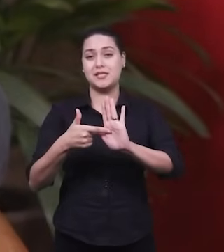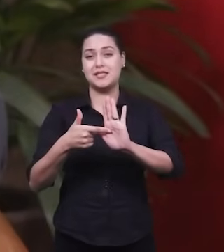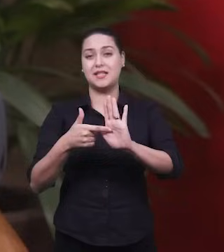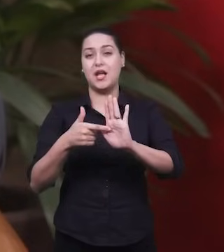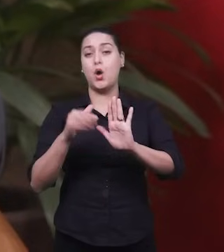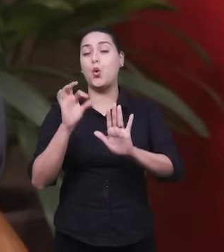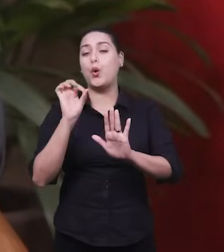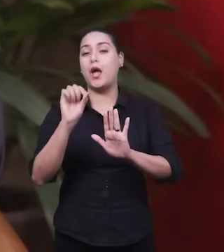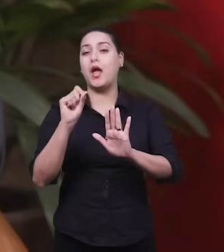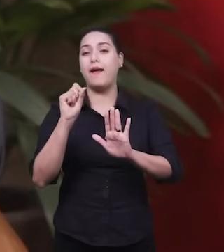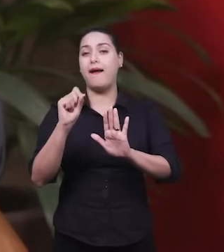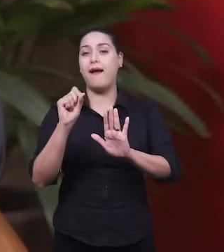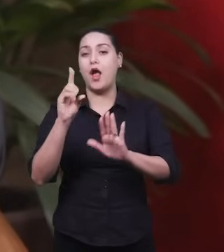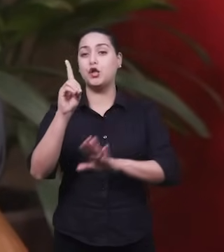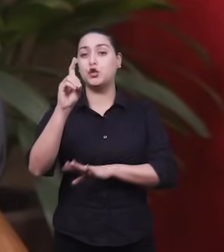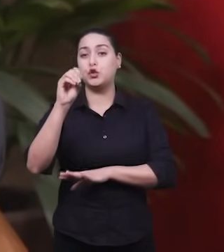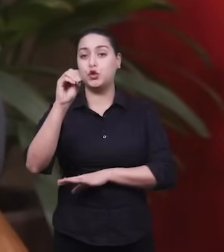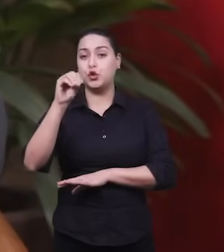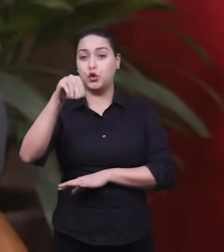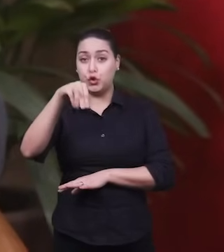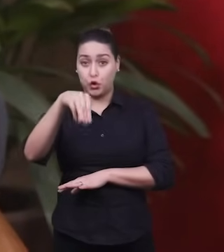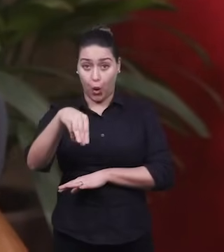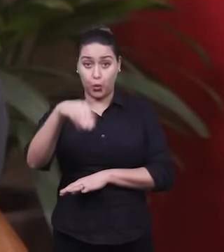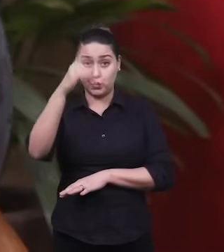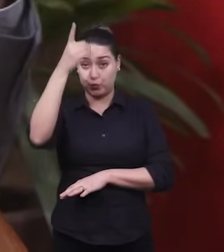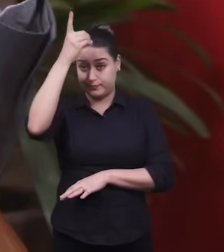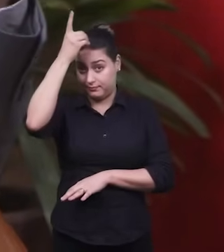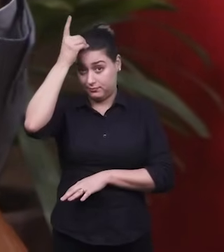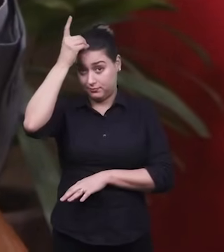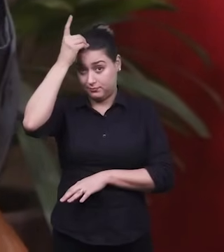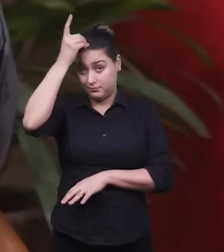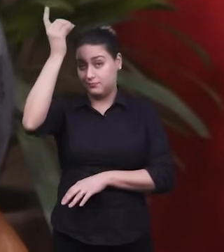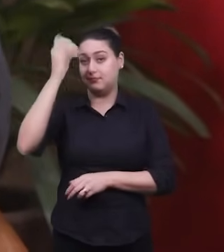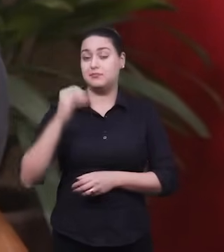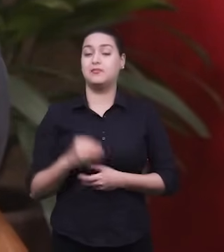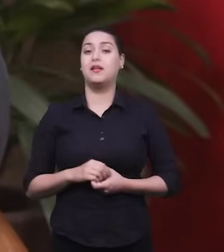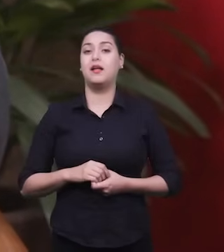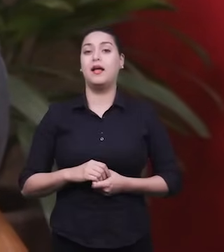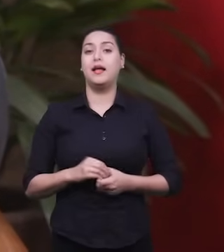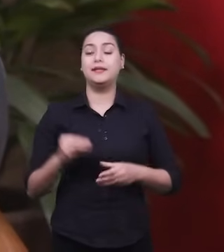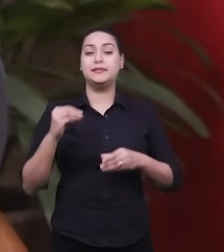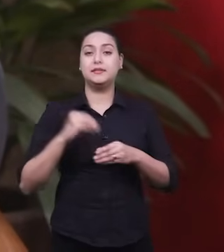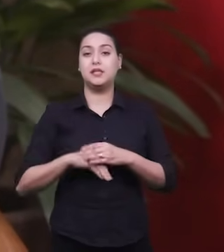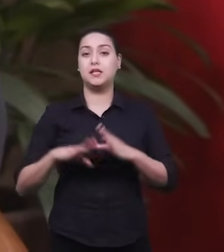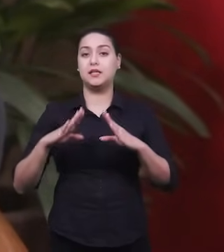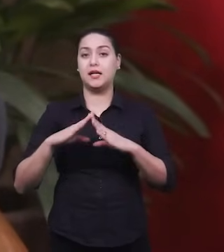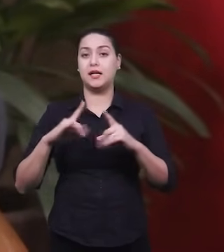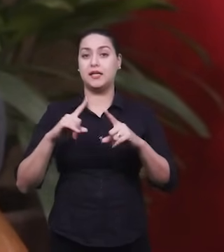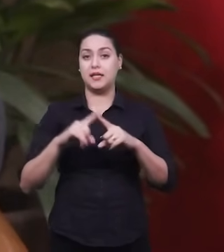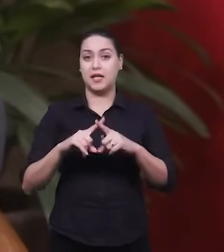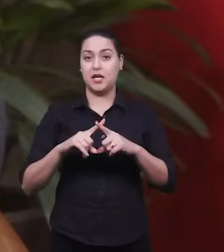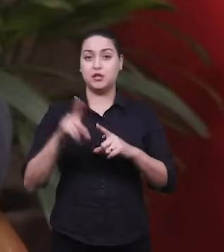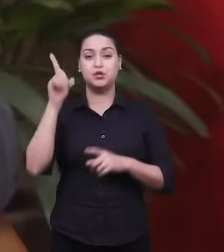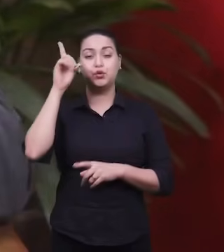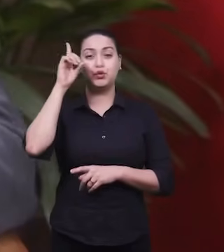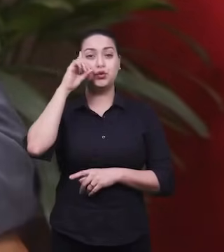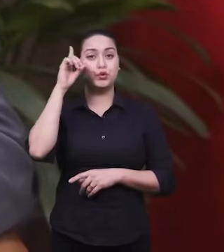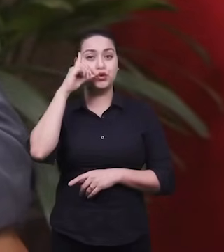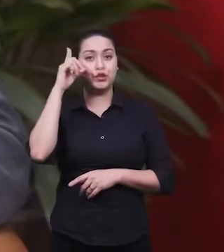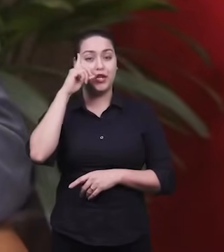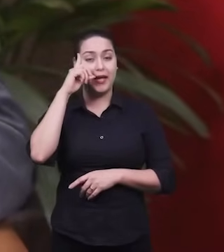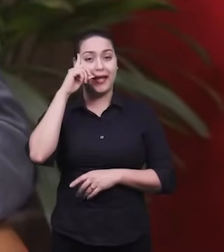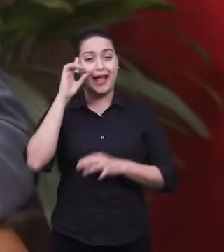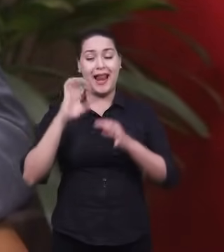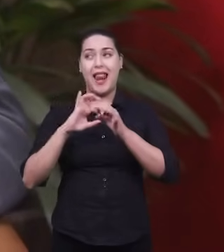porque os dons espirituais, Josias, dentro da igreja, no dia a dia, permitem que o